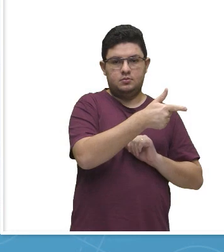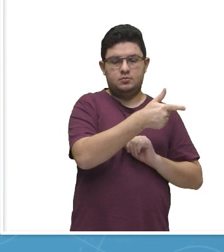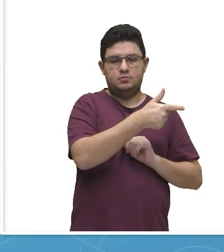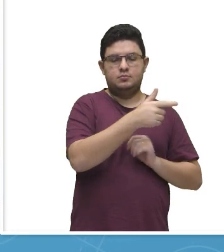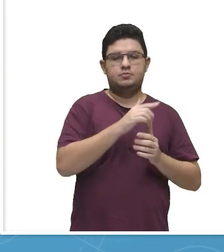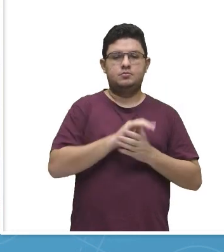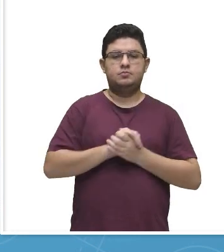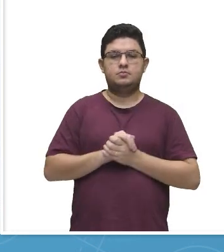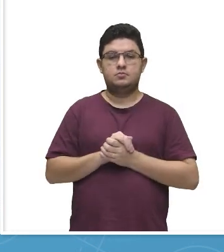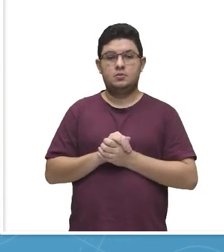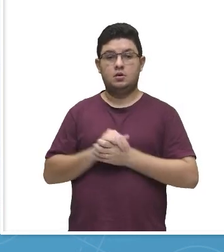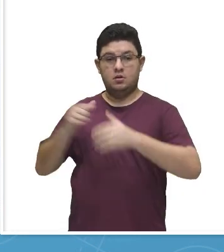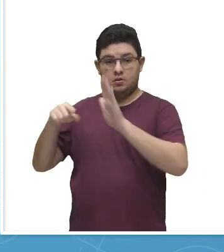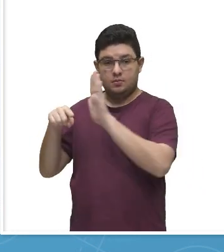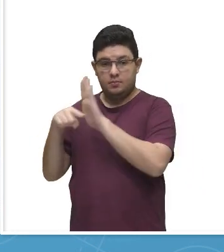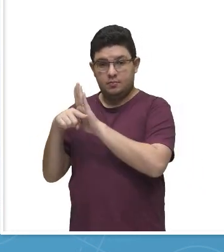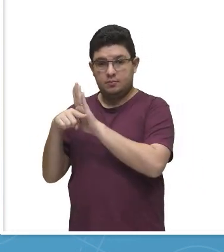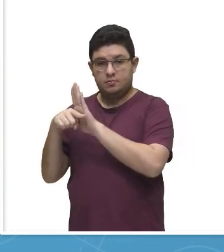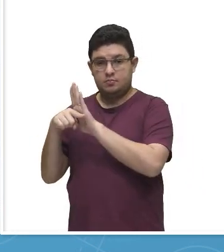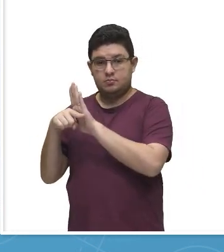Então, esse produto aqui ele é positivo.